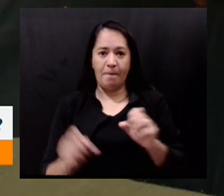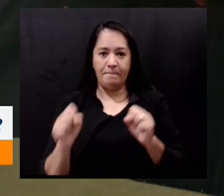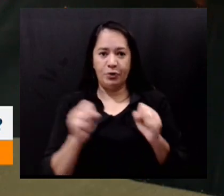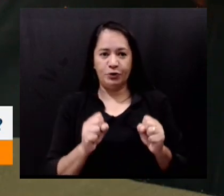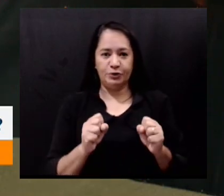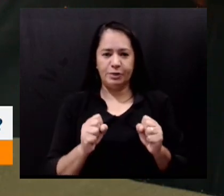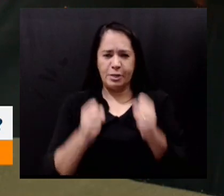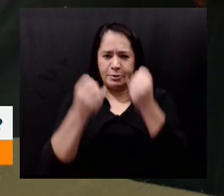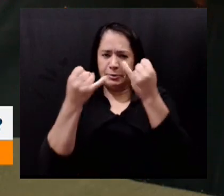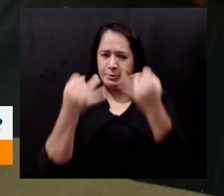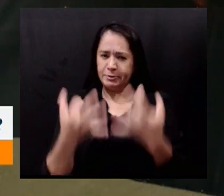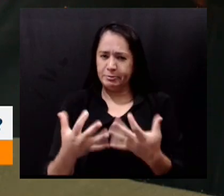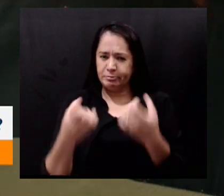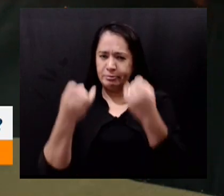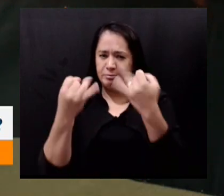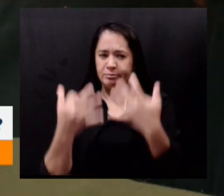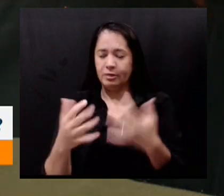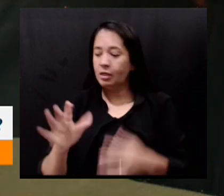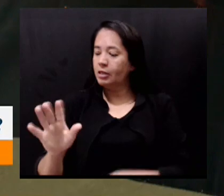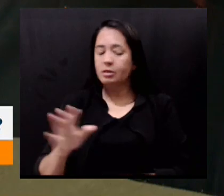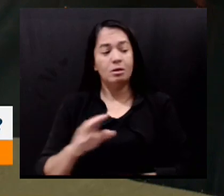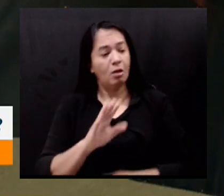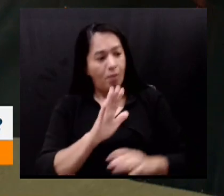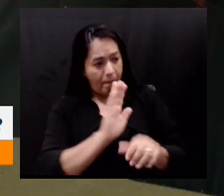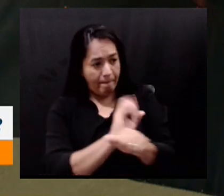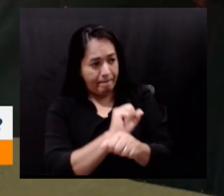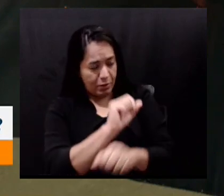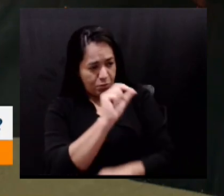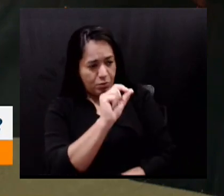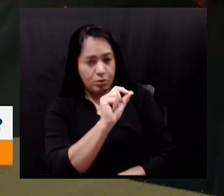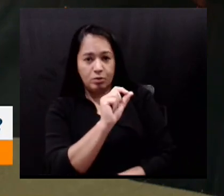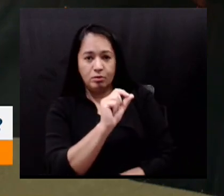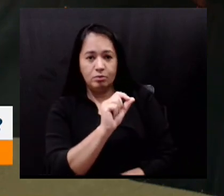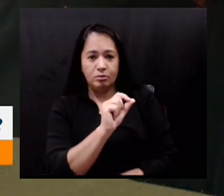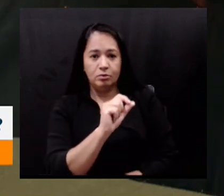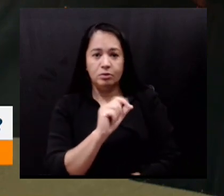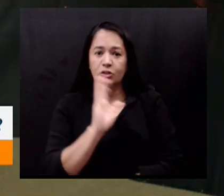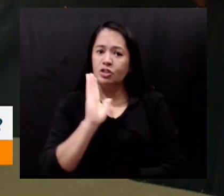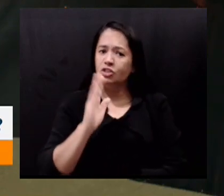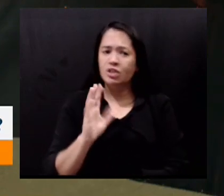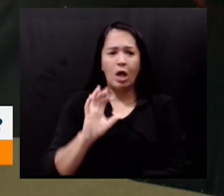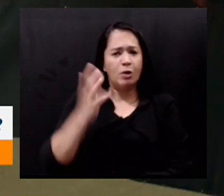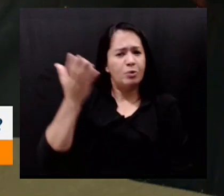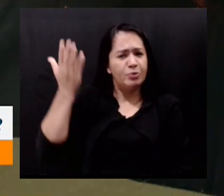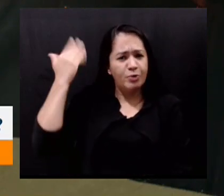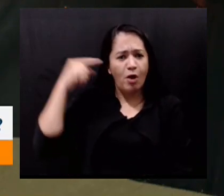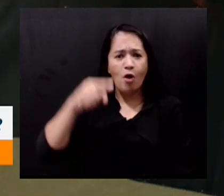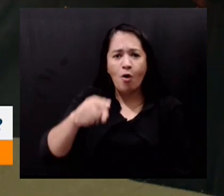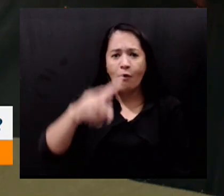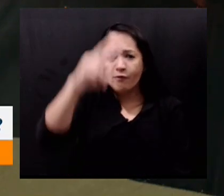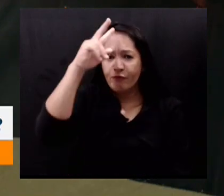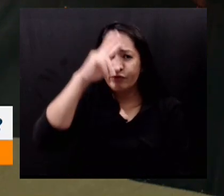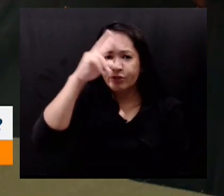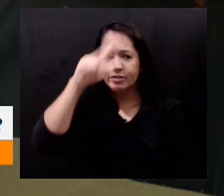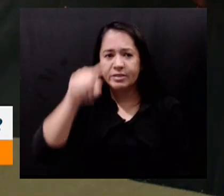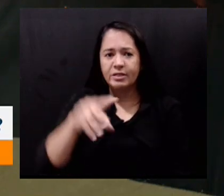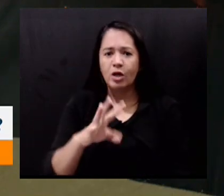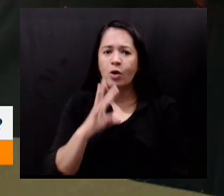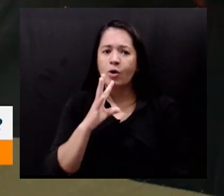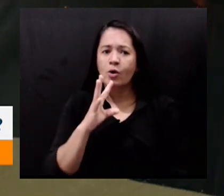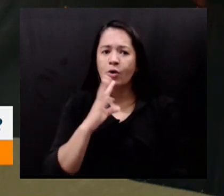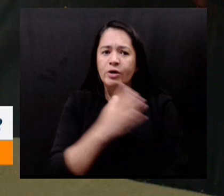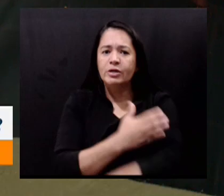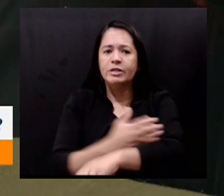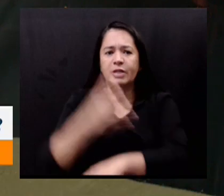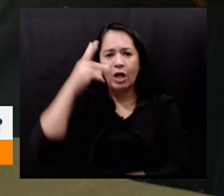ou não, espera aí. E isso acontecia já há muito tempo atrás. Você lembra? Você conhece a cultura do cancelamento lá